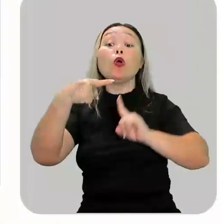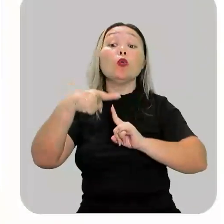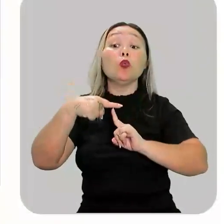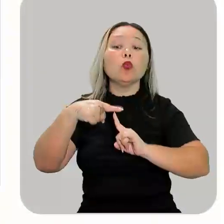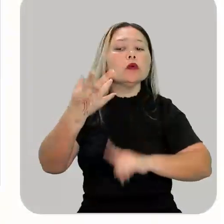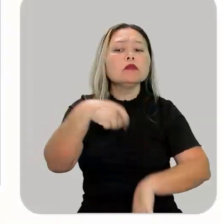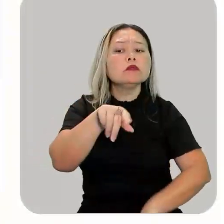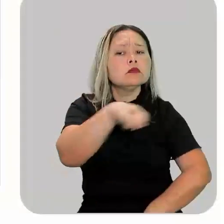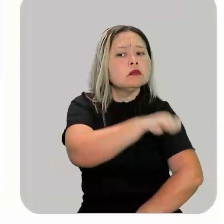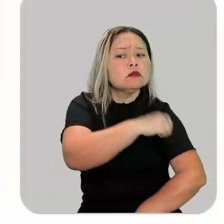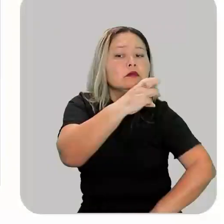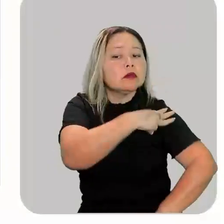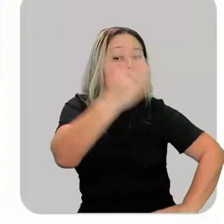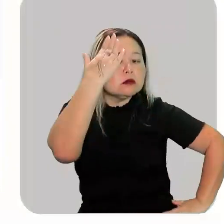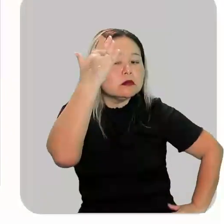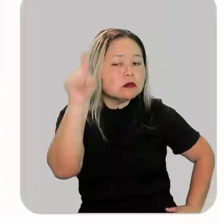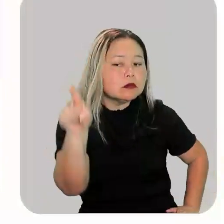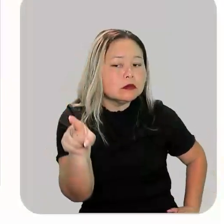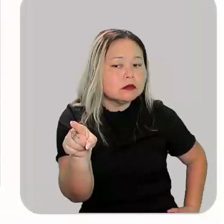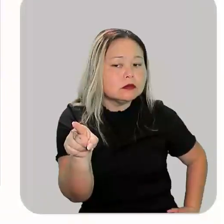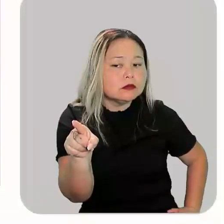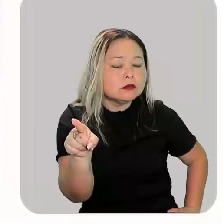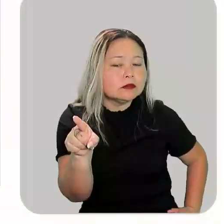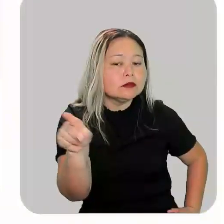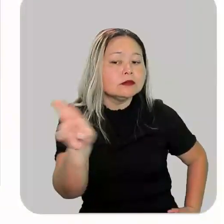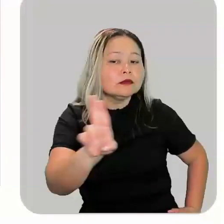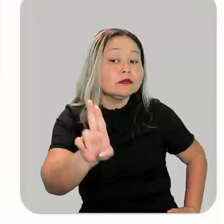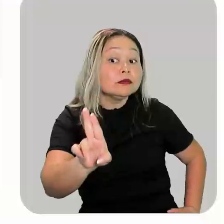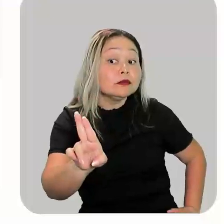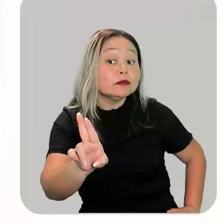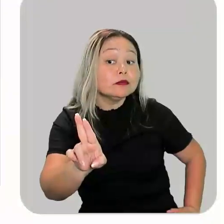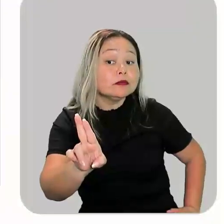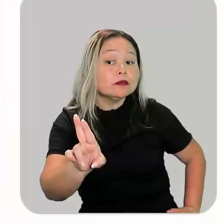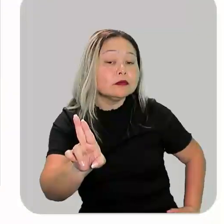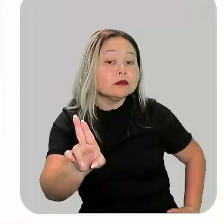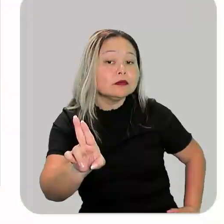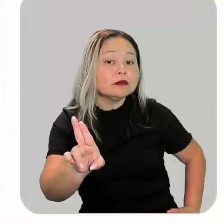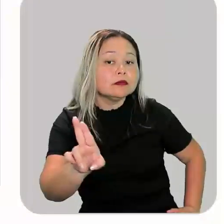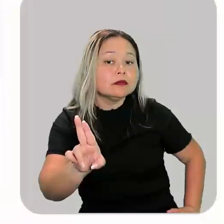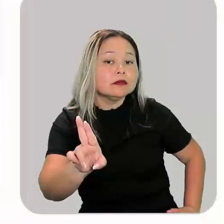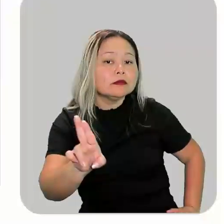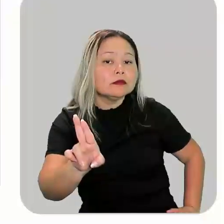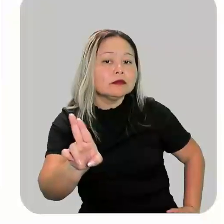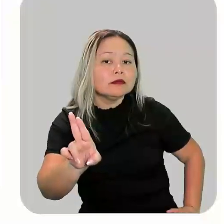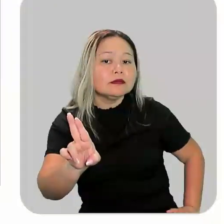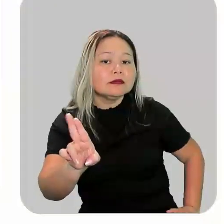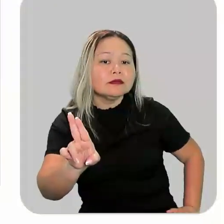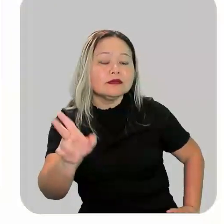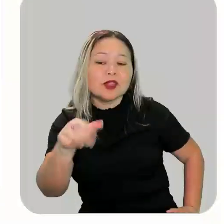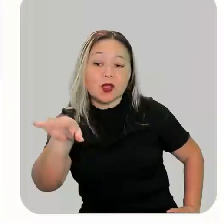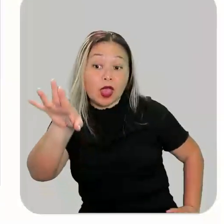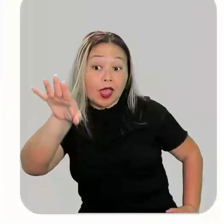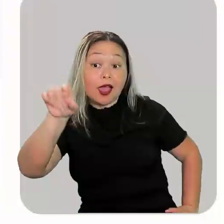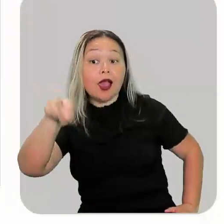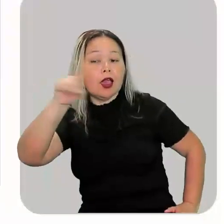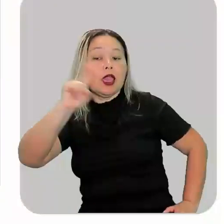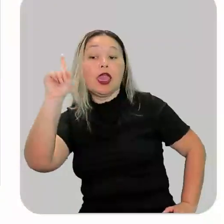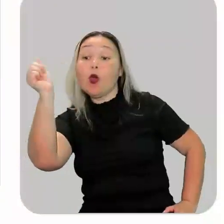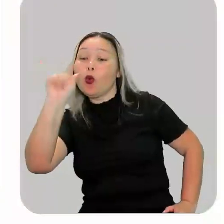mesmo. Aluno do terceiro ano já sabe? Já. O chamado gráfico Eu quero esse pedacinho aqui, pequenininho aqui, azulzinho.